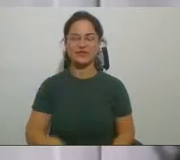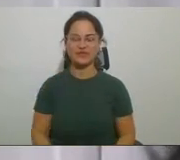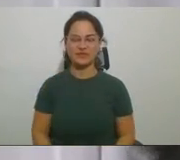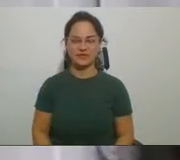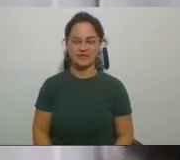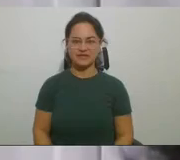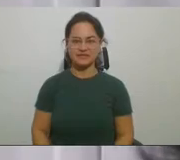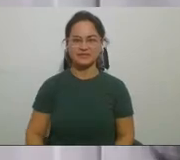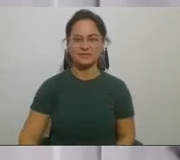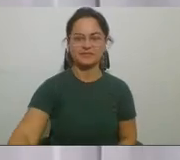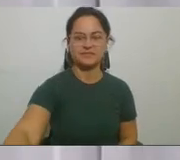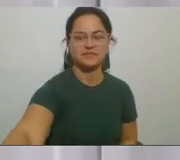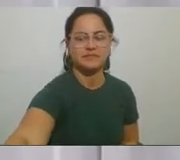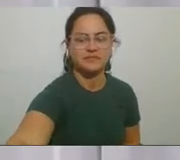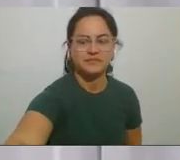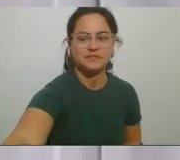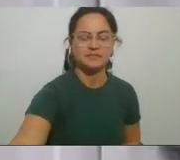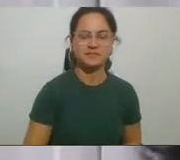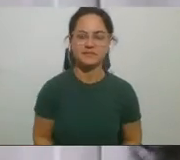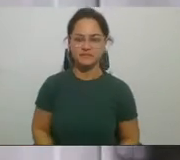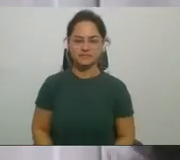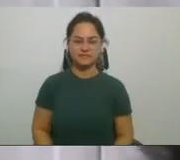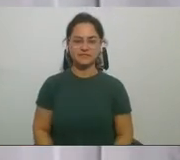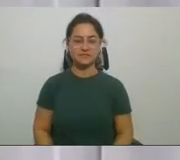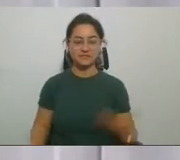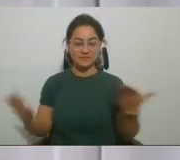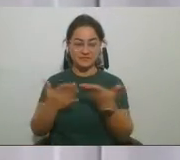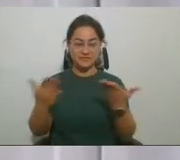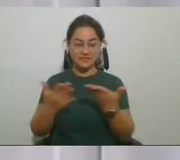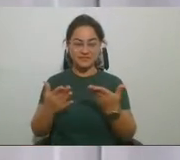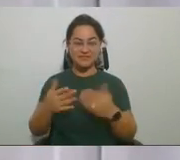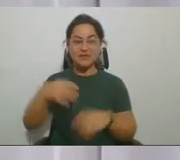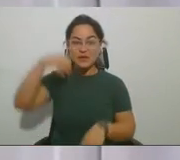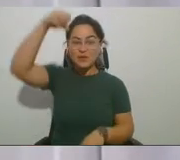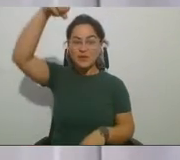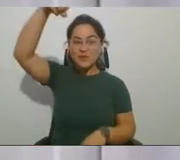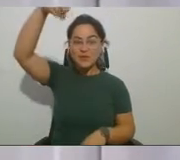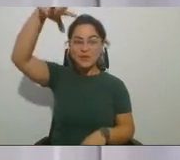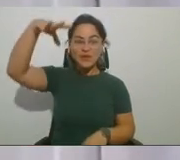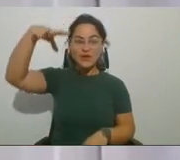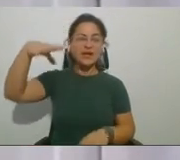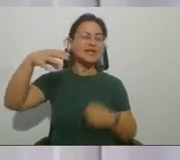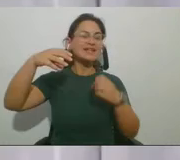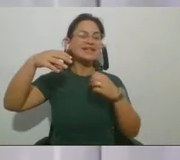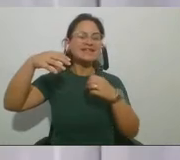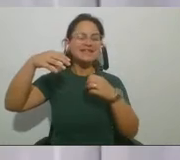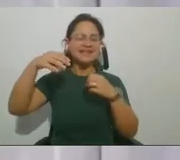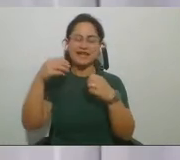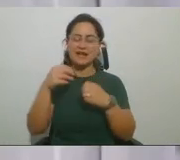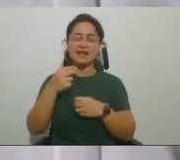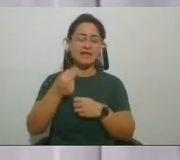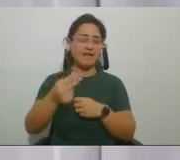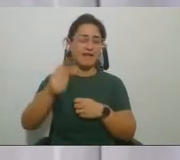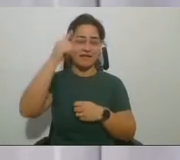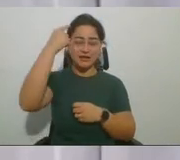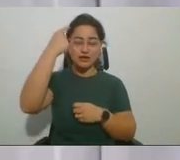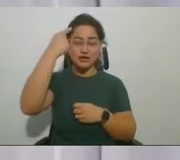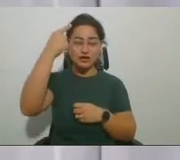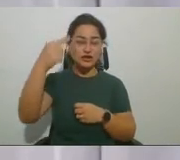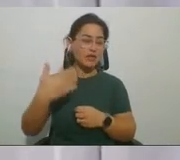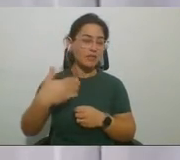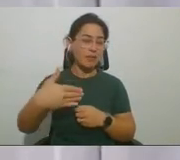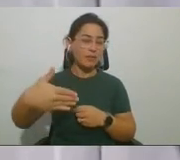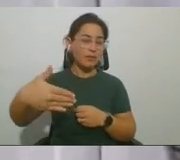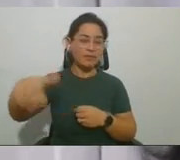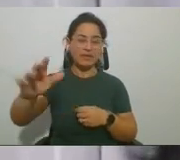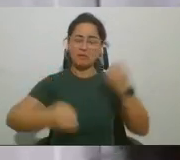que agora a gente acende as luzes e fica vários dias. É quase um oxímoron,